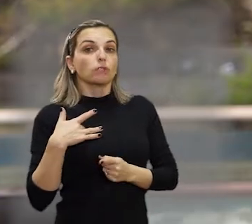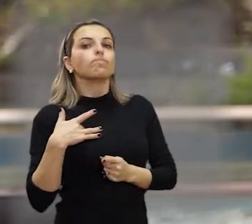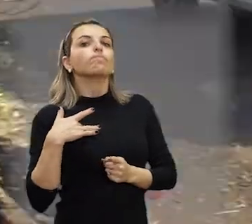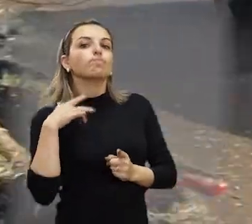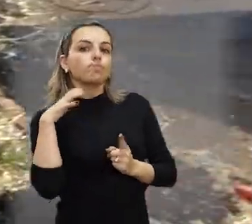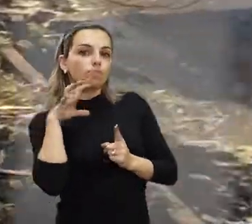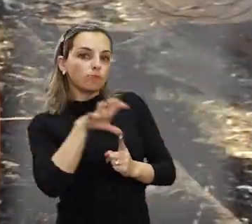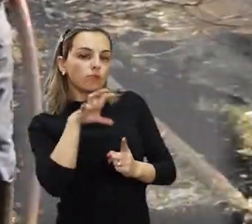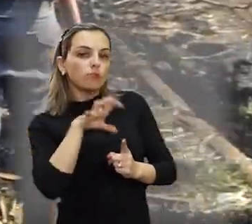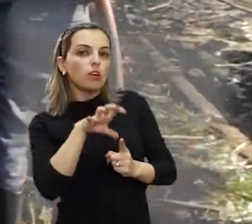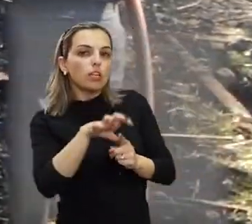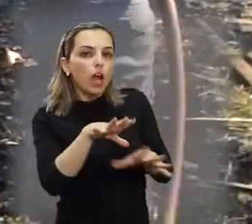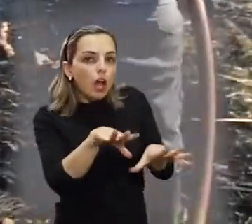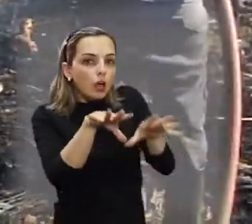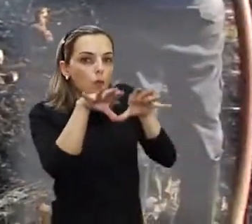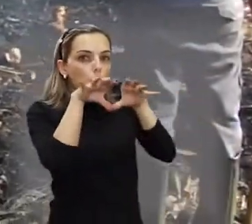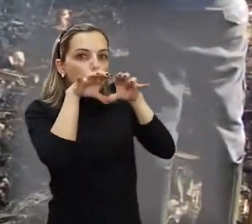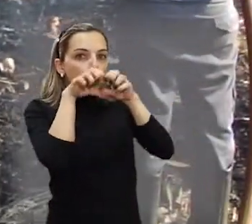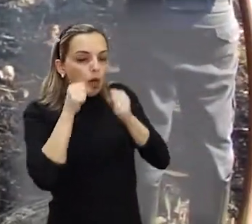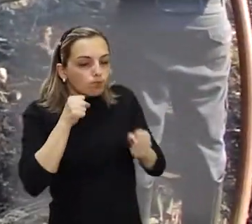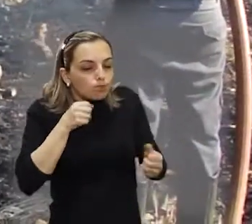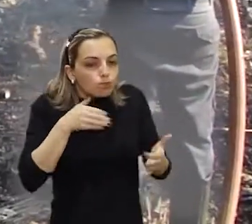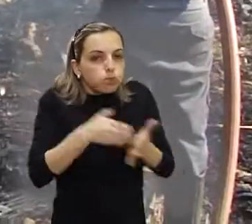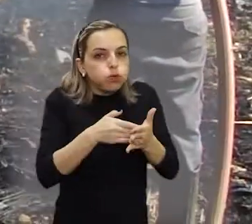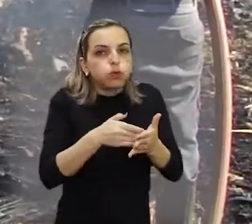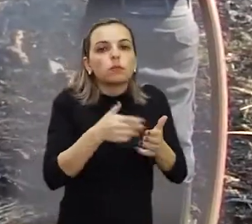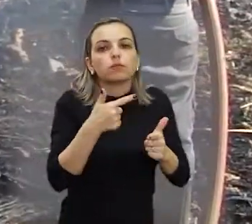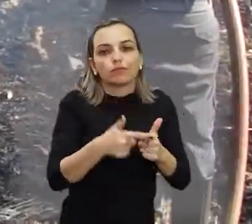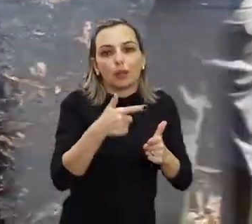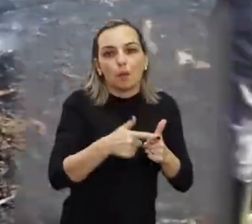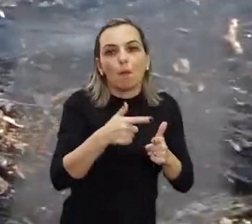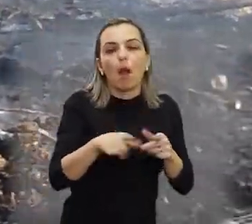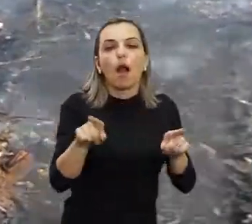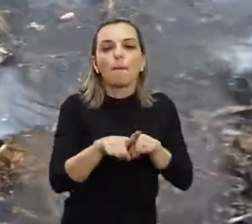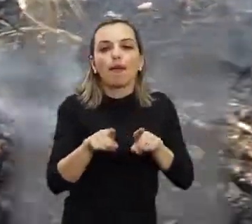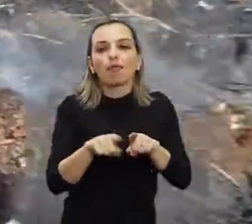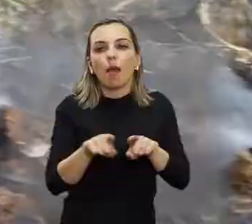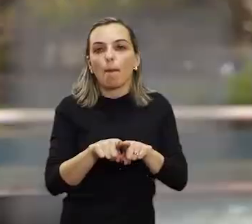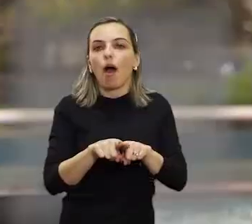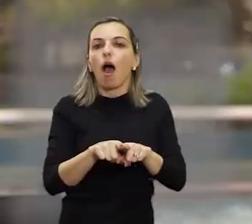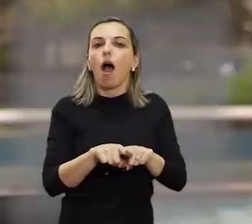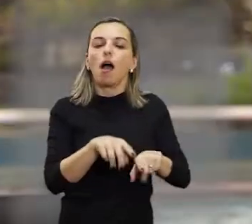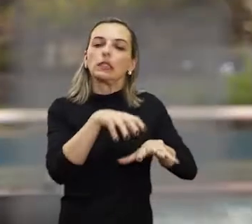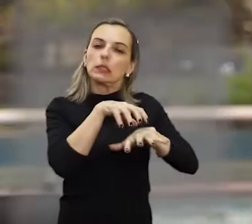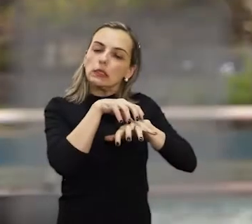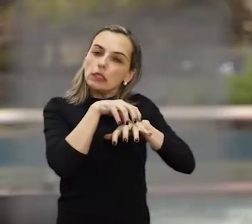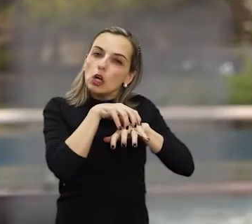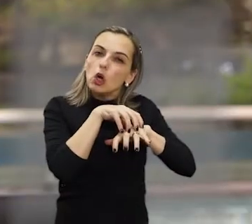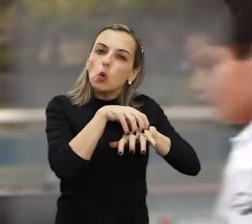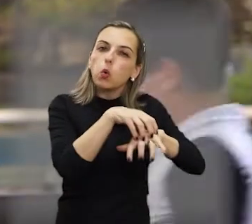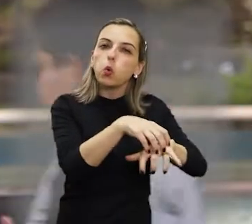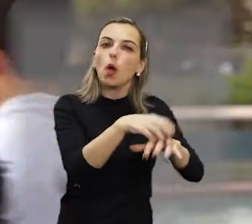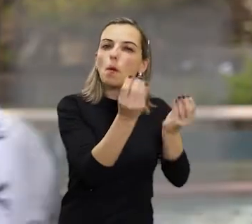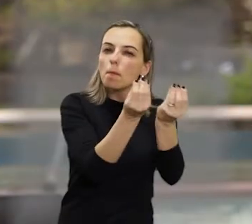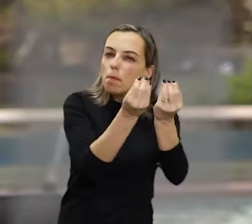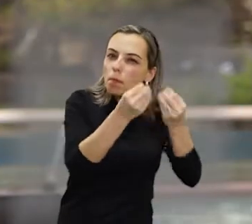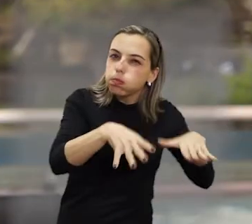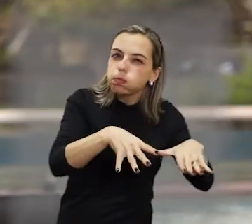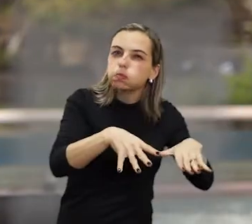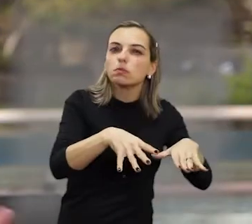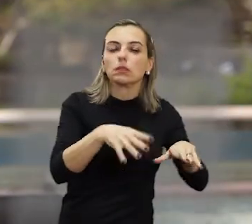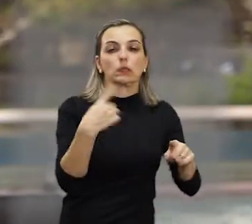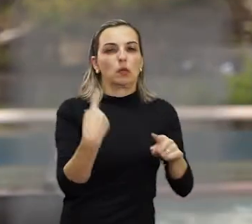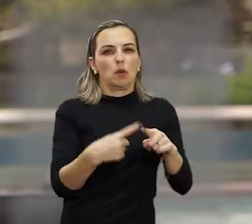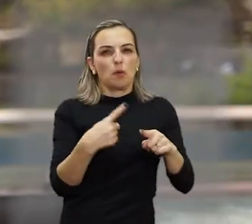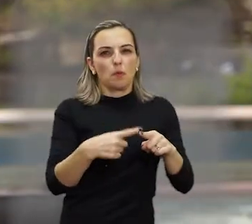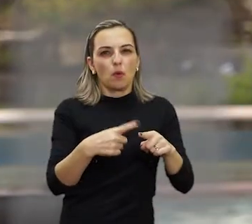né, gases tóxicos, a questão da saúde da população, que causam problemas respiratórios. Nós temos problemas com